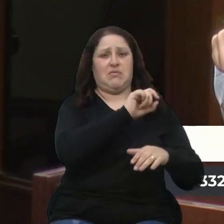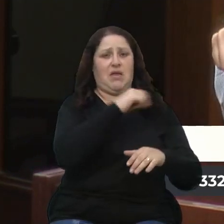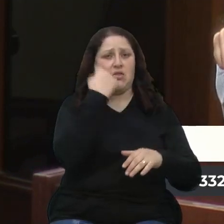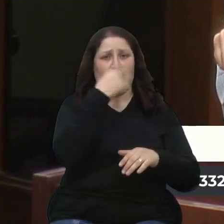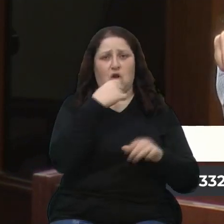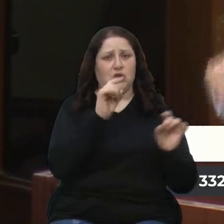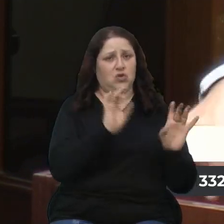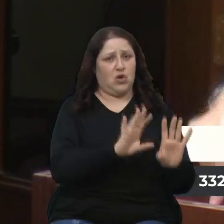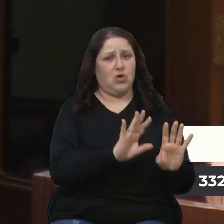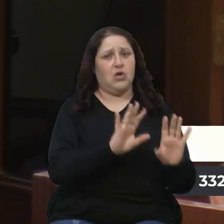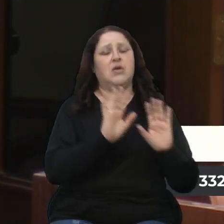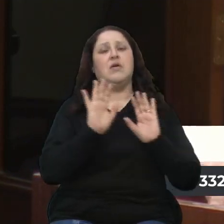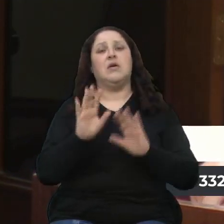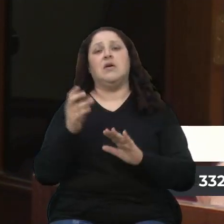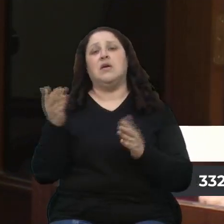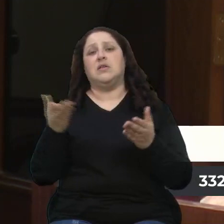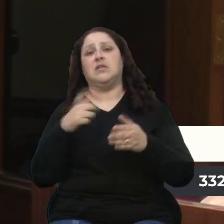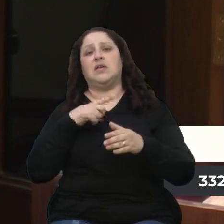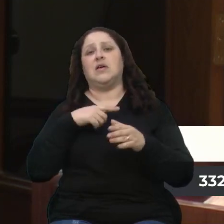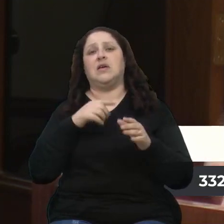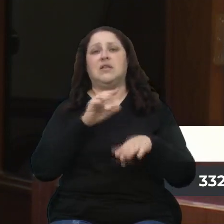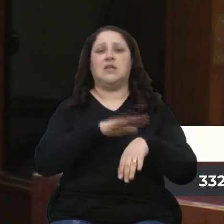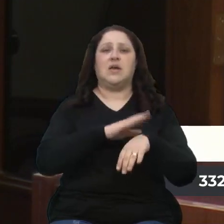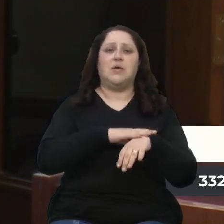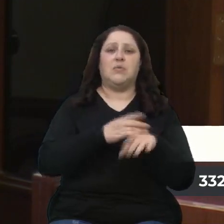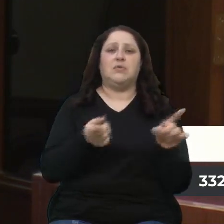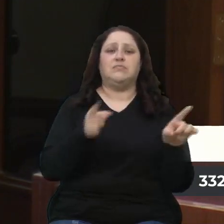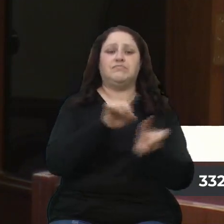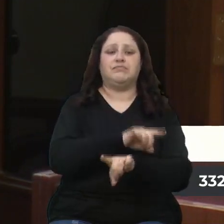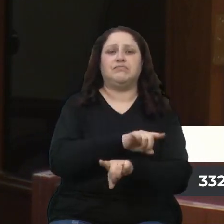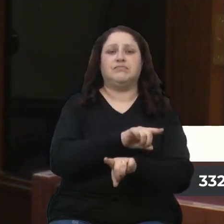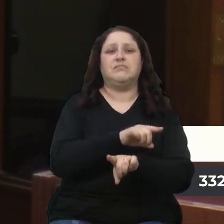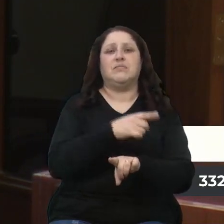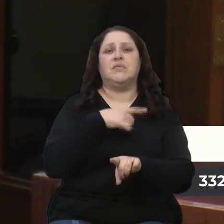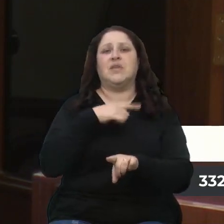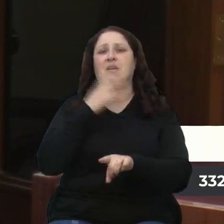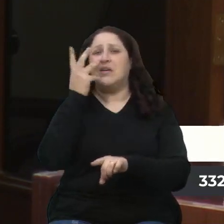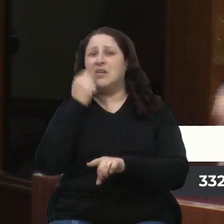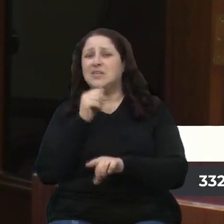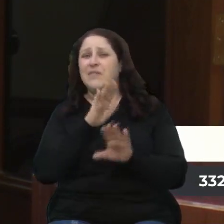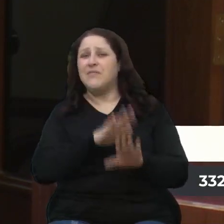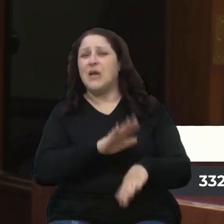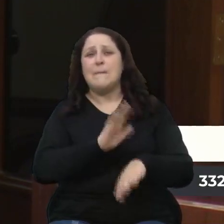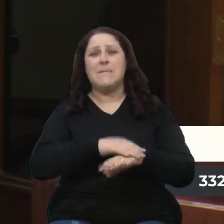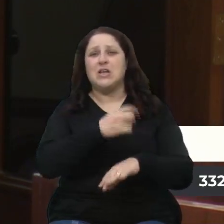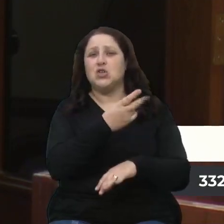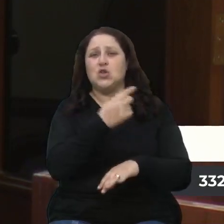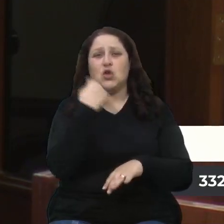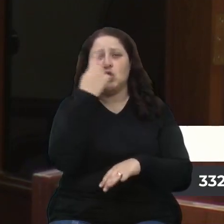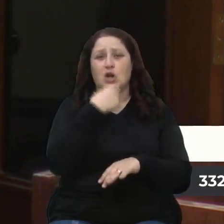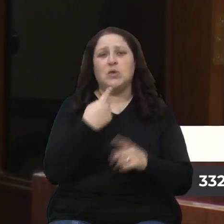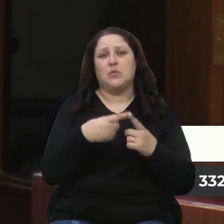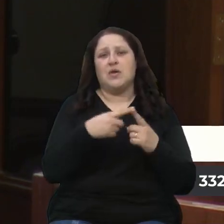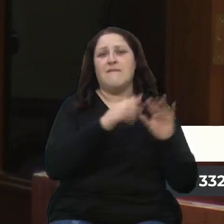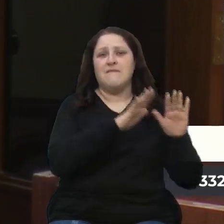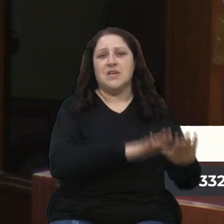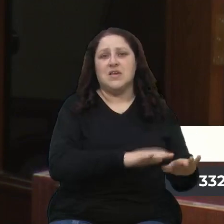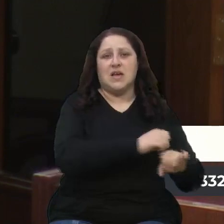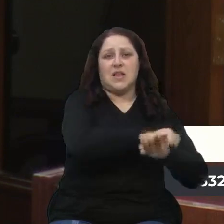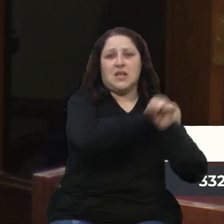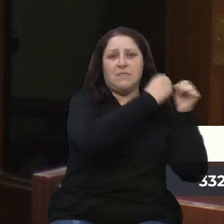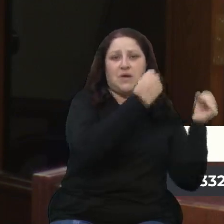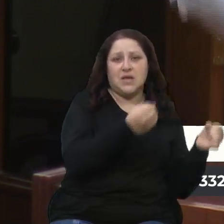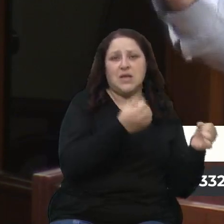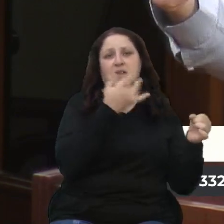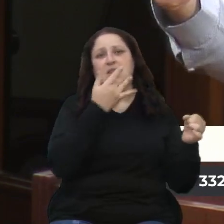que as crianças ficam na escola regular e no contraturno, nós temos crianças que ficam mais de 12, vereador. Porque elas ficam de manhã na escola e